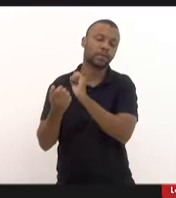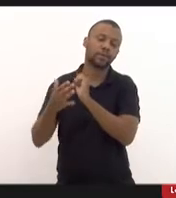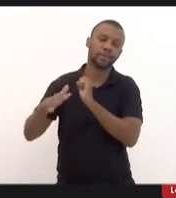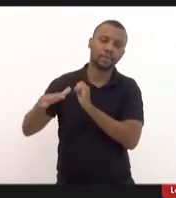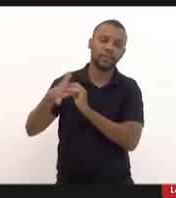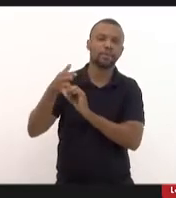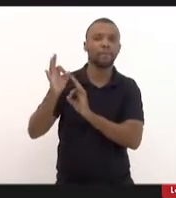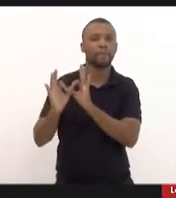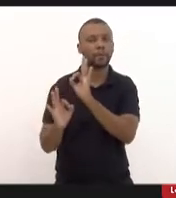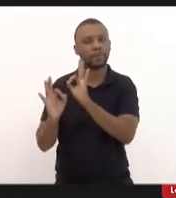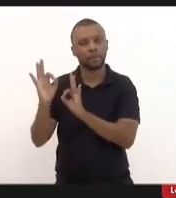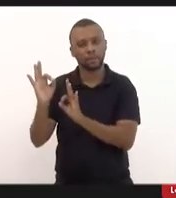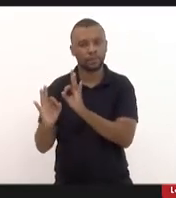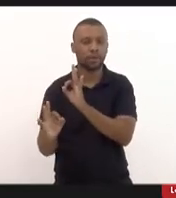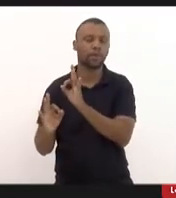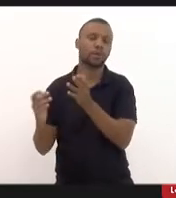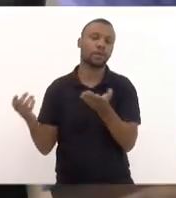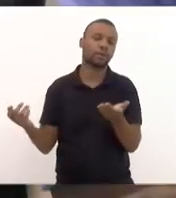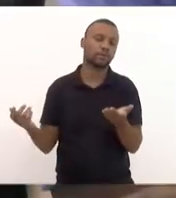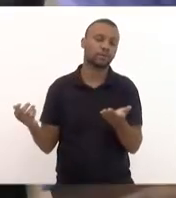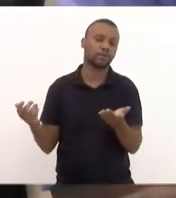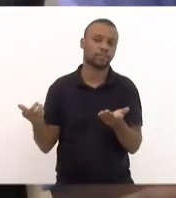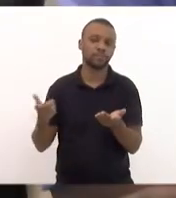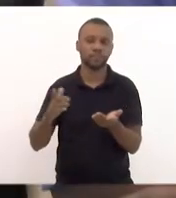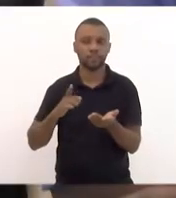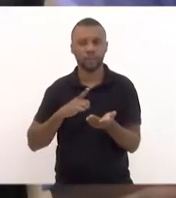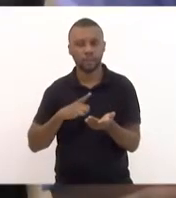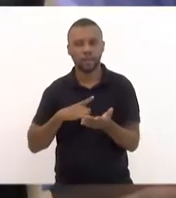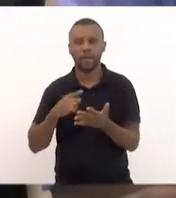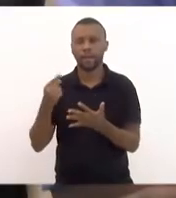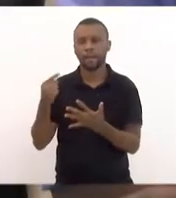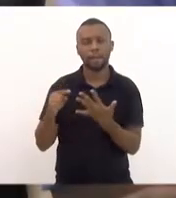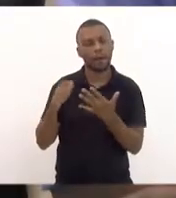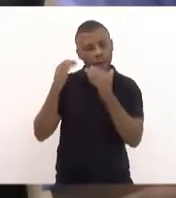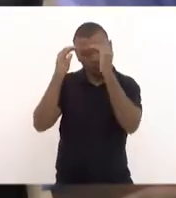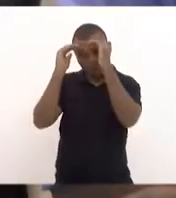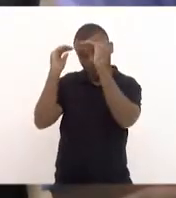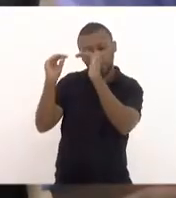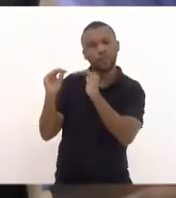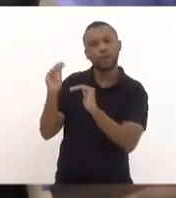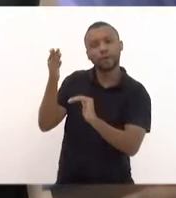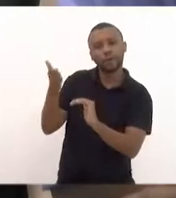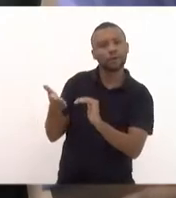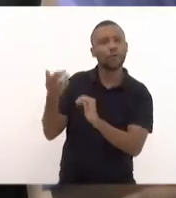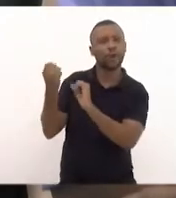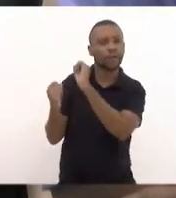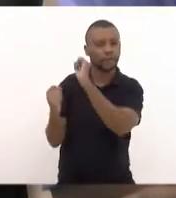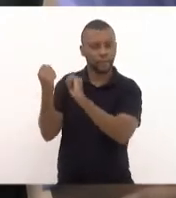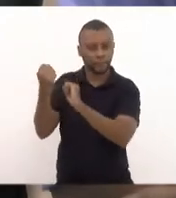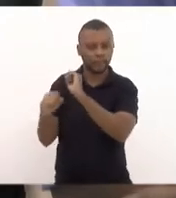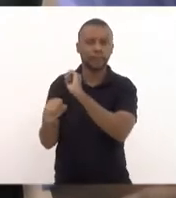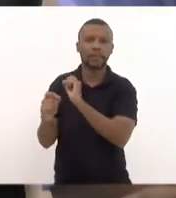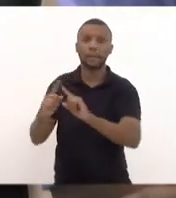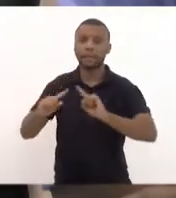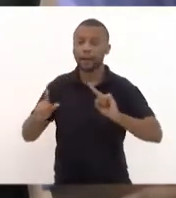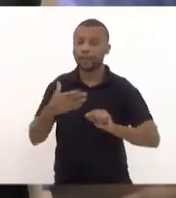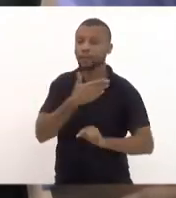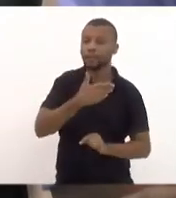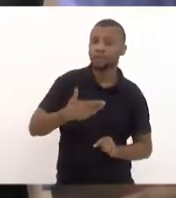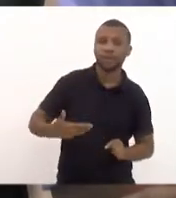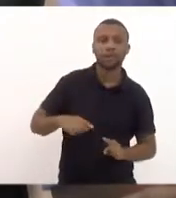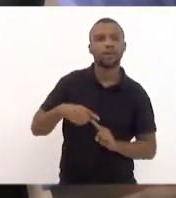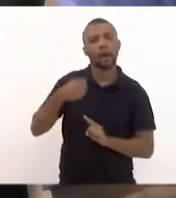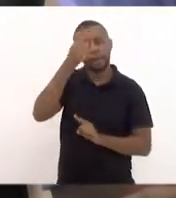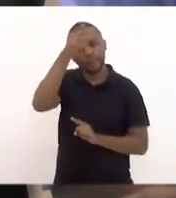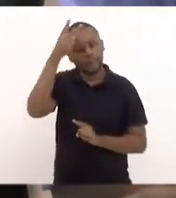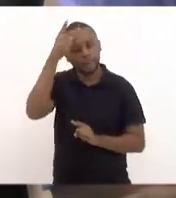de planejamento, contratar a McKinsey, a Macroplan, com todo respeito a cada uma delas. As prefeituras precisam, o governo do Estado precisa criar uma